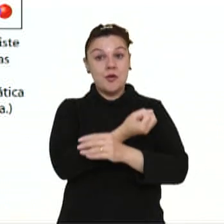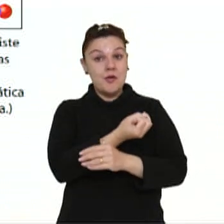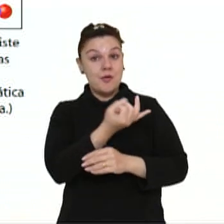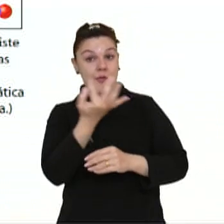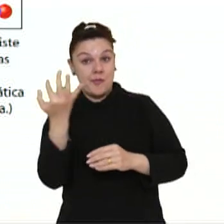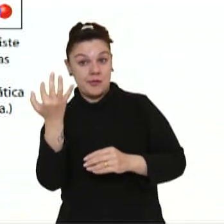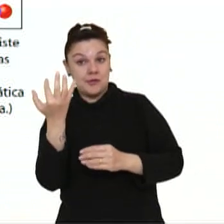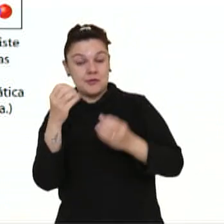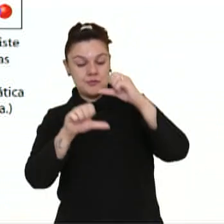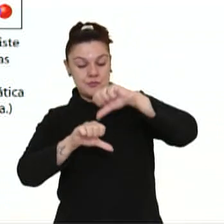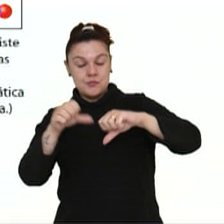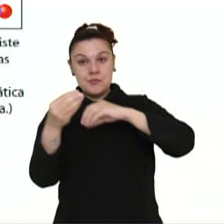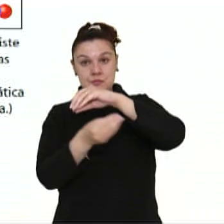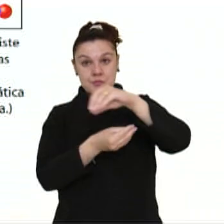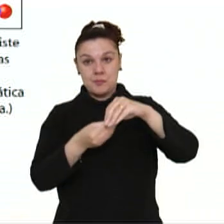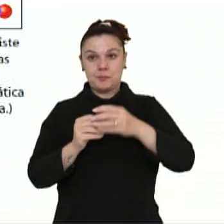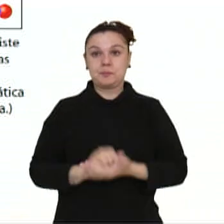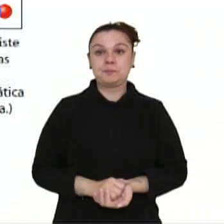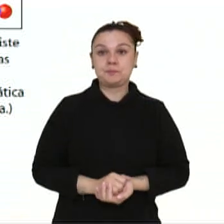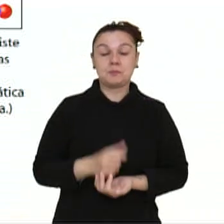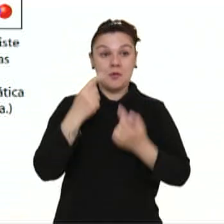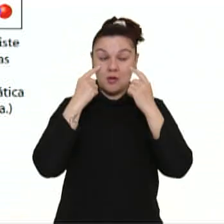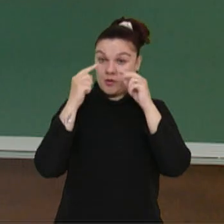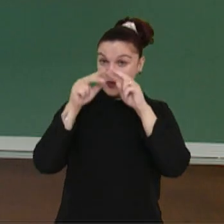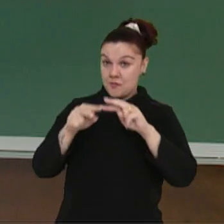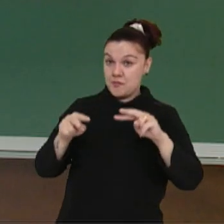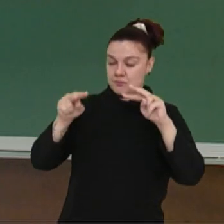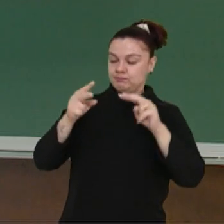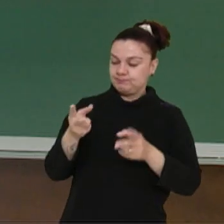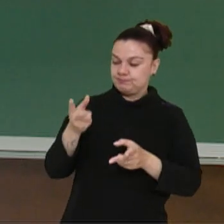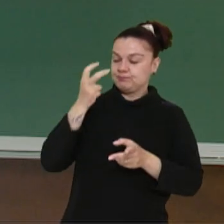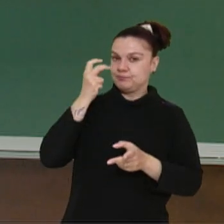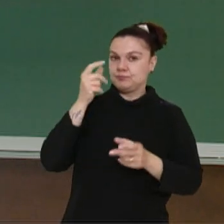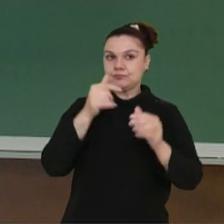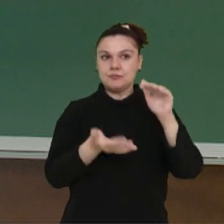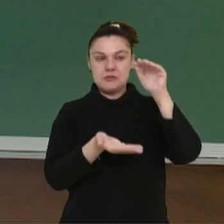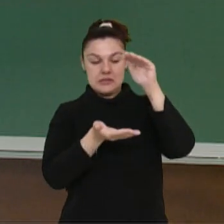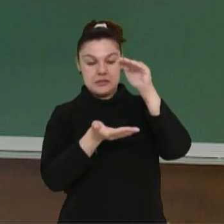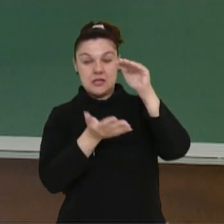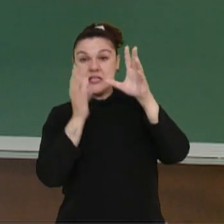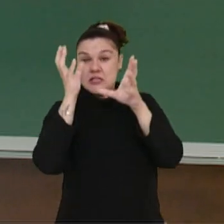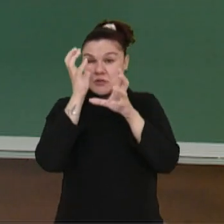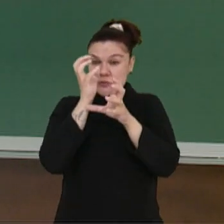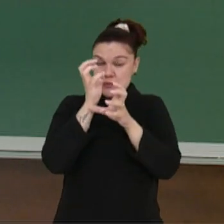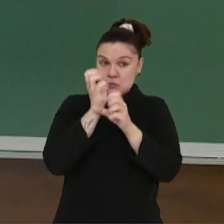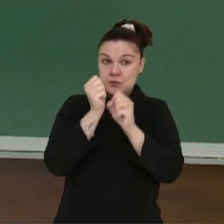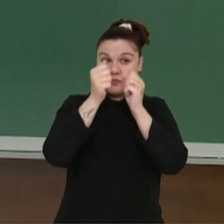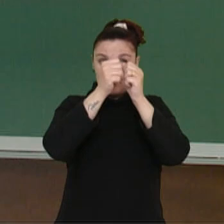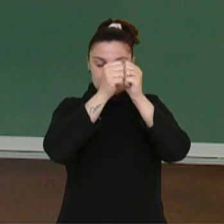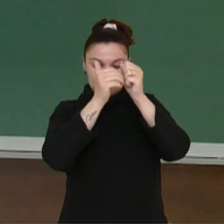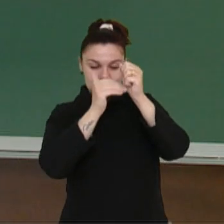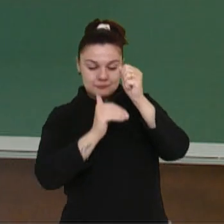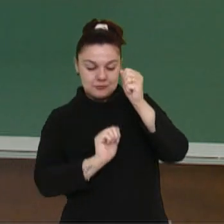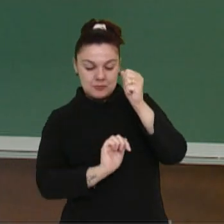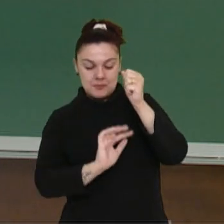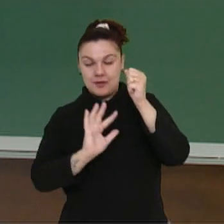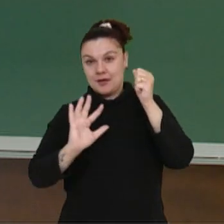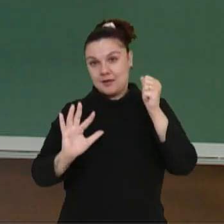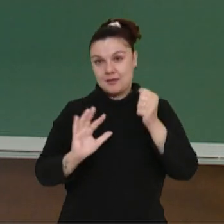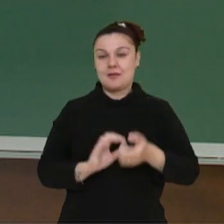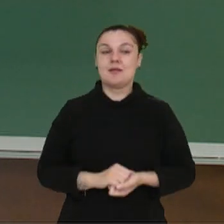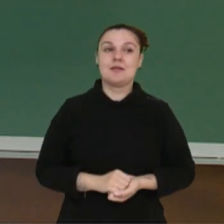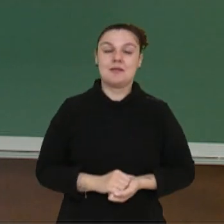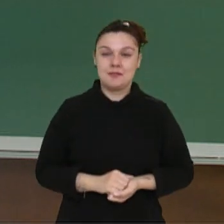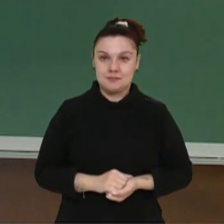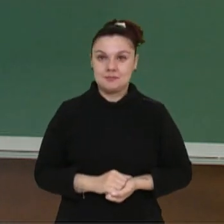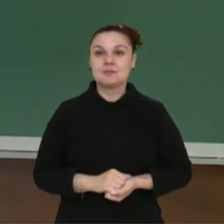quantidade de reagentes e produtos. E aí, visualmente, eu saio lá do meu frasco bem escuro e para um frasco de um